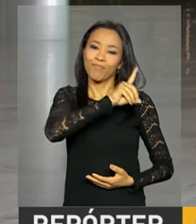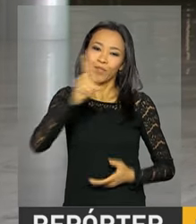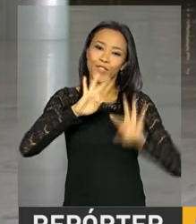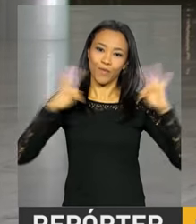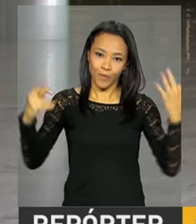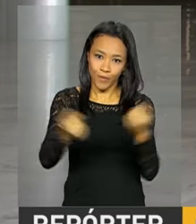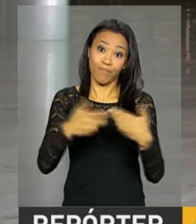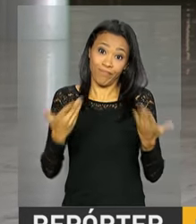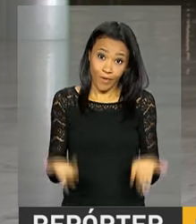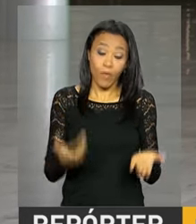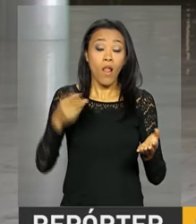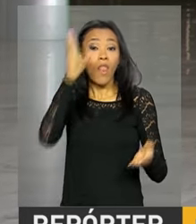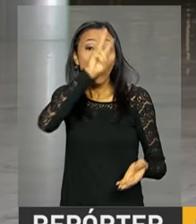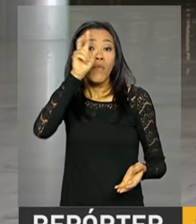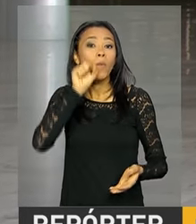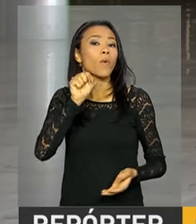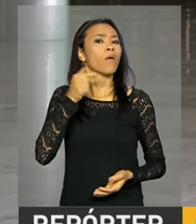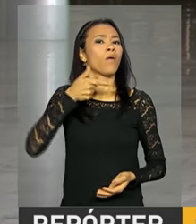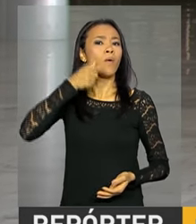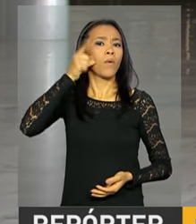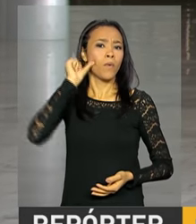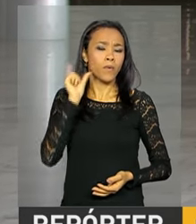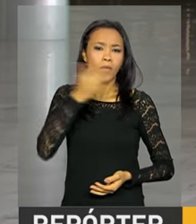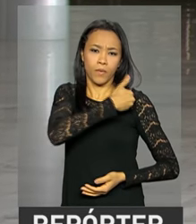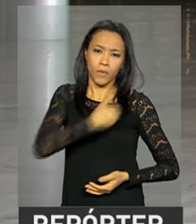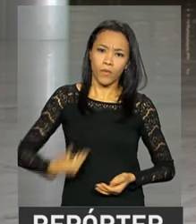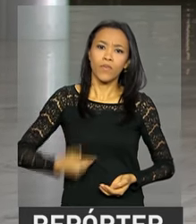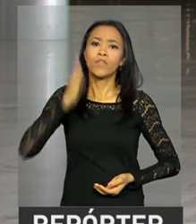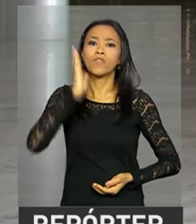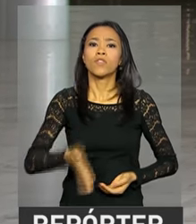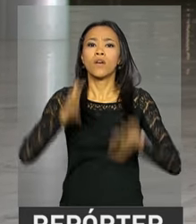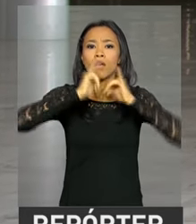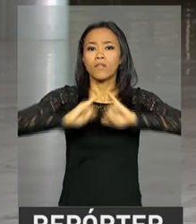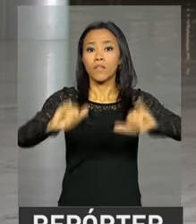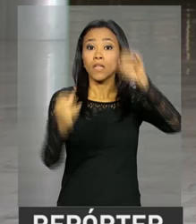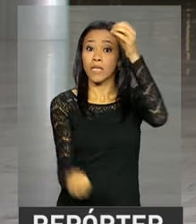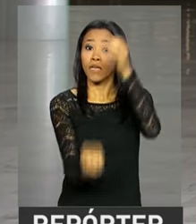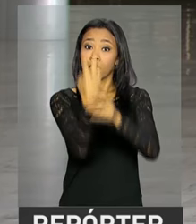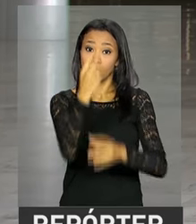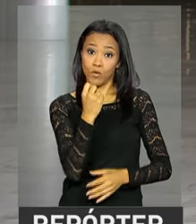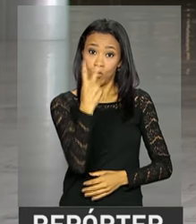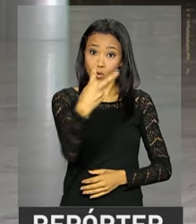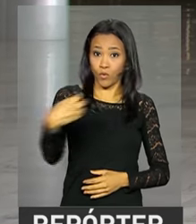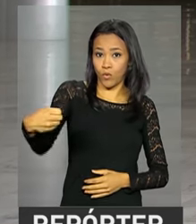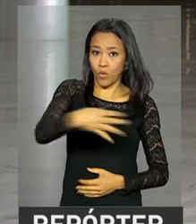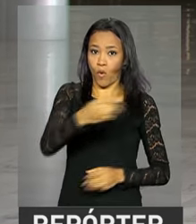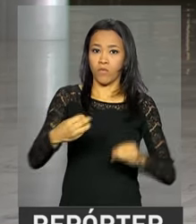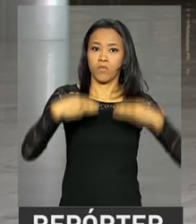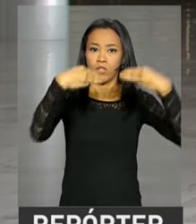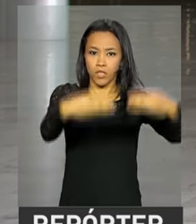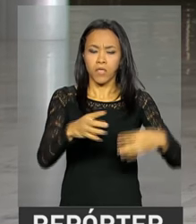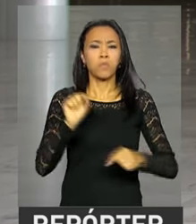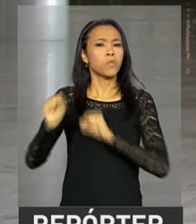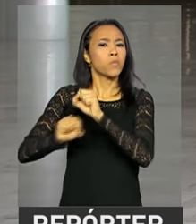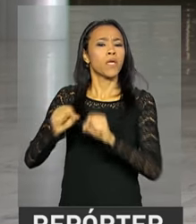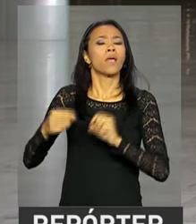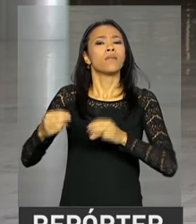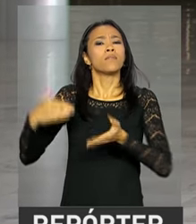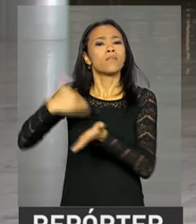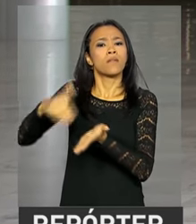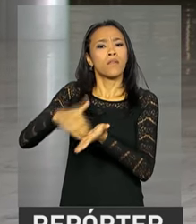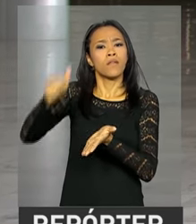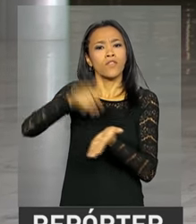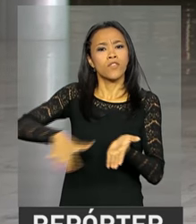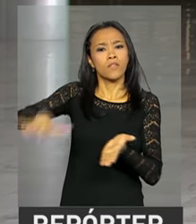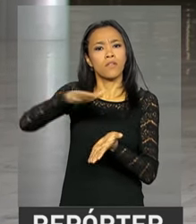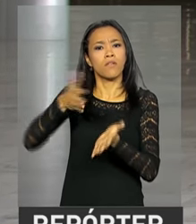Exatamente. A gente lembra que ontem o governo havia anunciado a criação de dois novos ministérios, a Secretaria Geral da Presidência